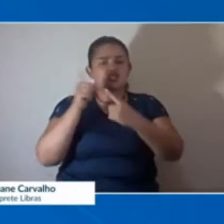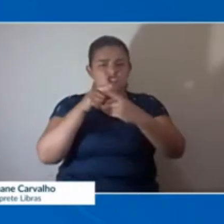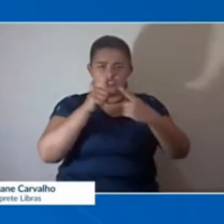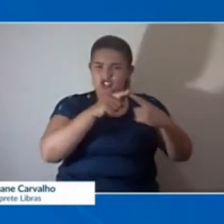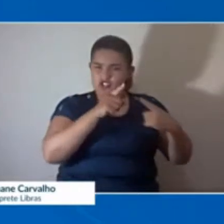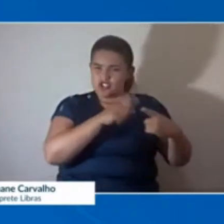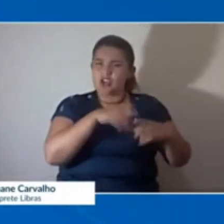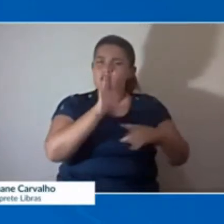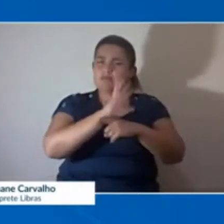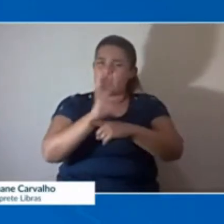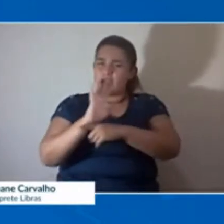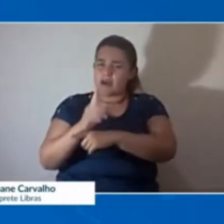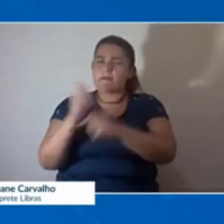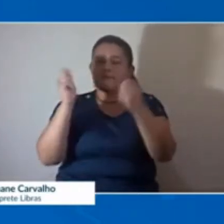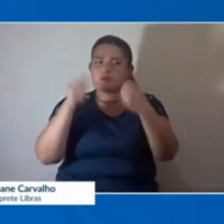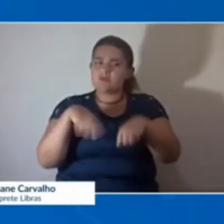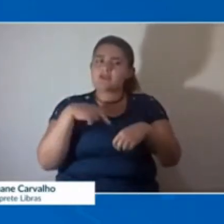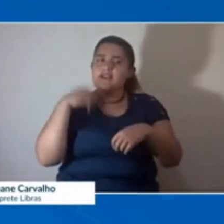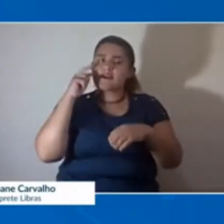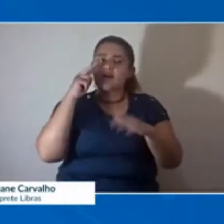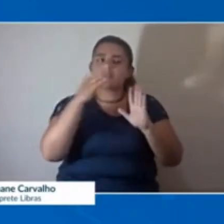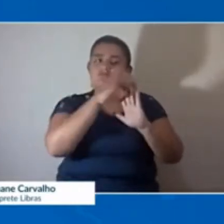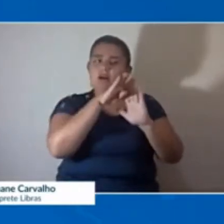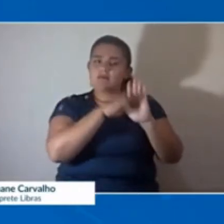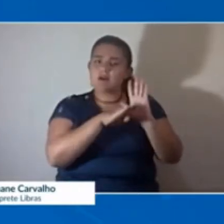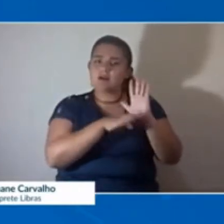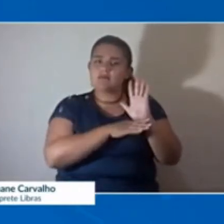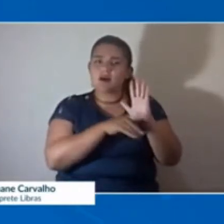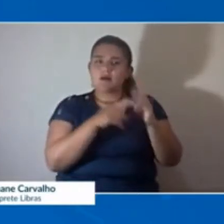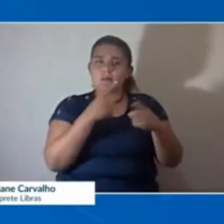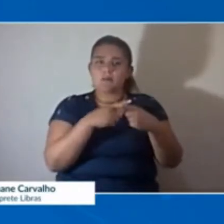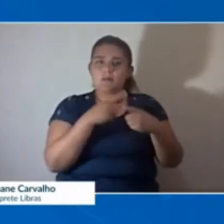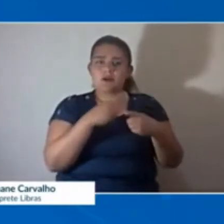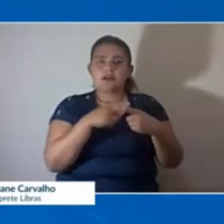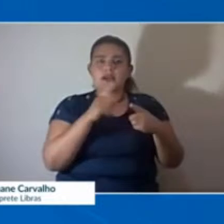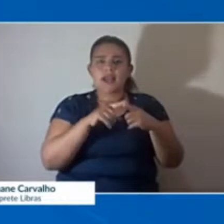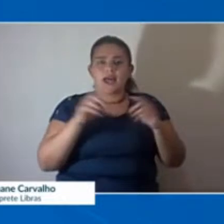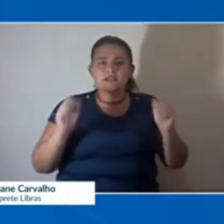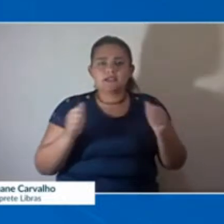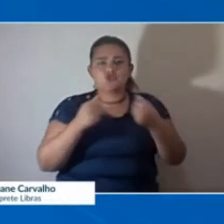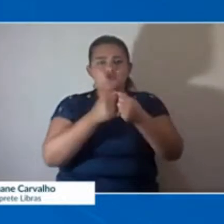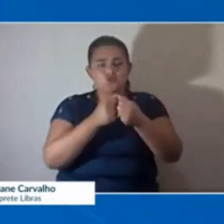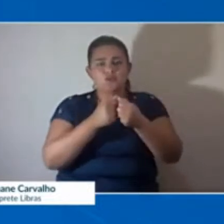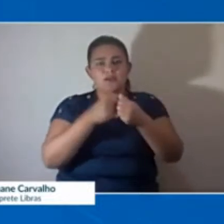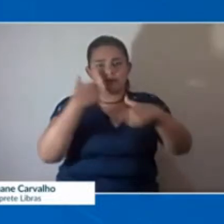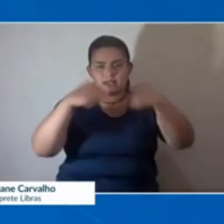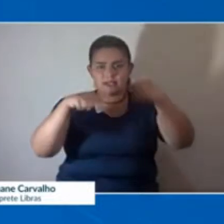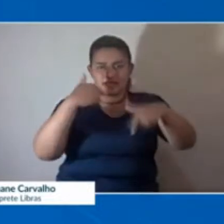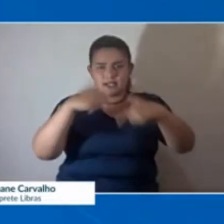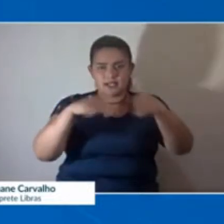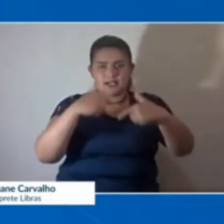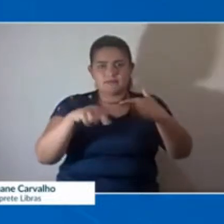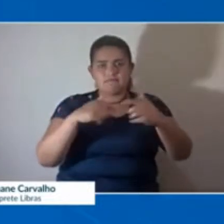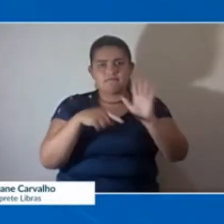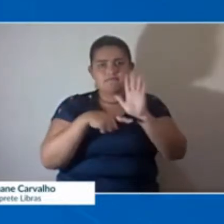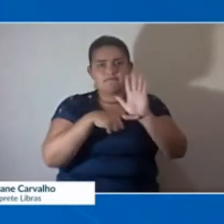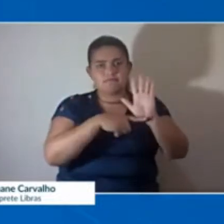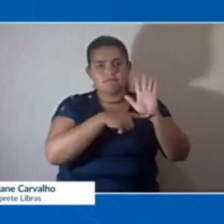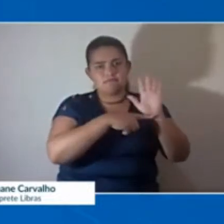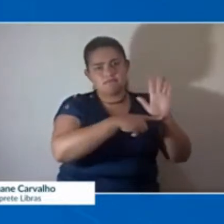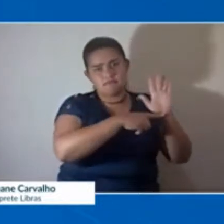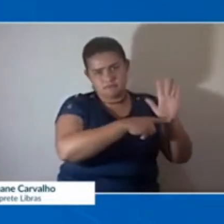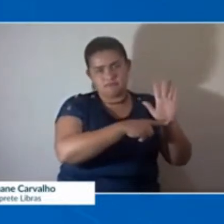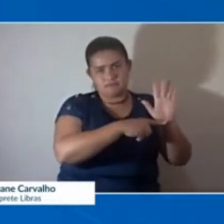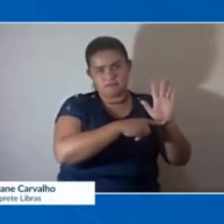encontrar. Por que essas mulheres se juntam não só para fazer seus trabalhos, sabe? Não só para se ajudarem e ocuparem